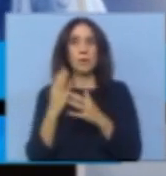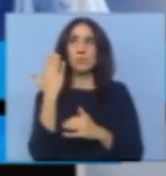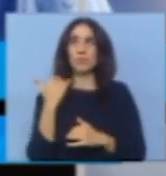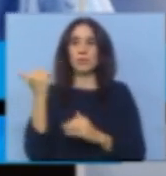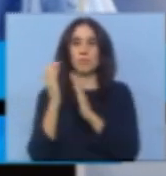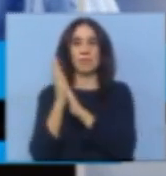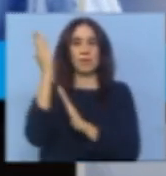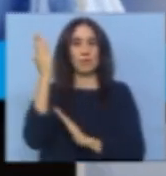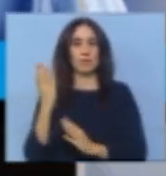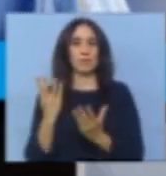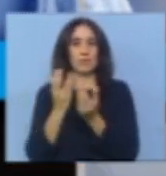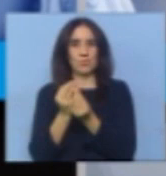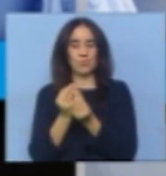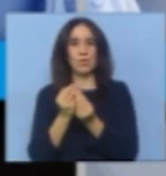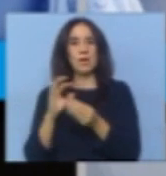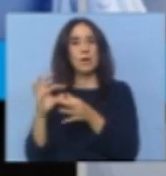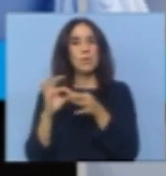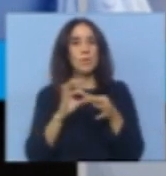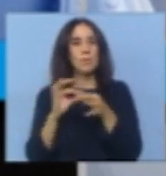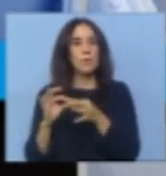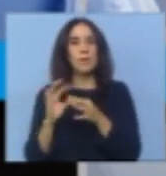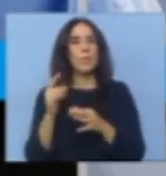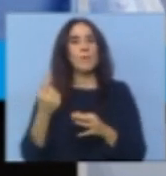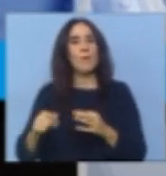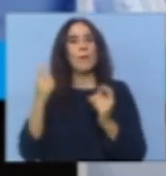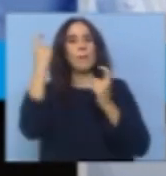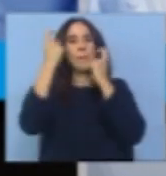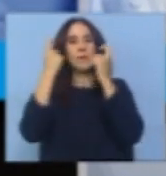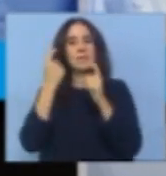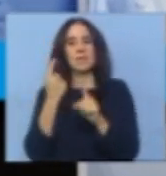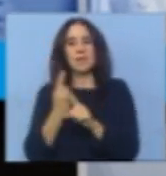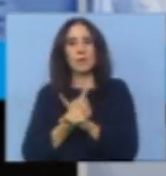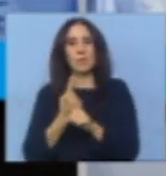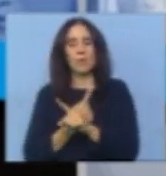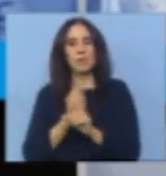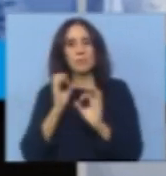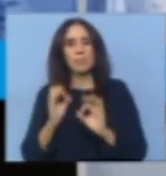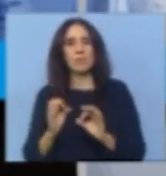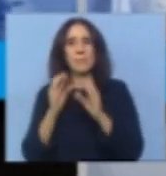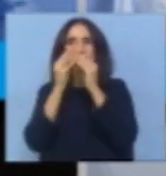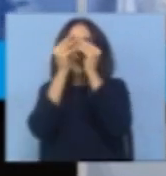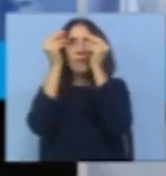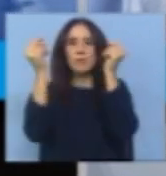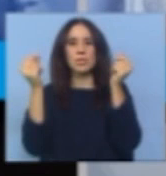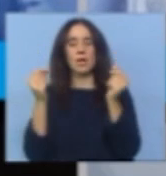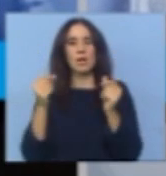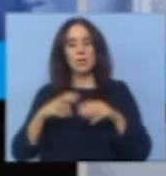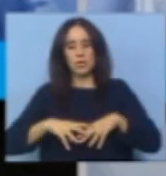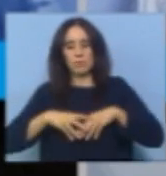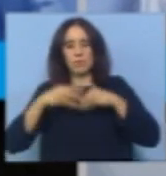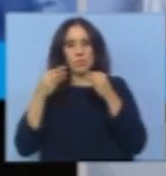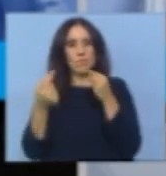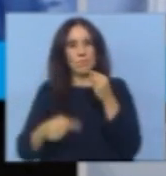Deus. Esta comunhão não é pensar apenas nas coisas meramente abstratas, puramente